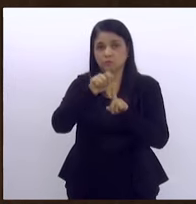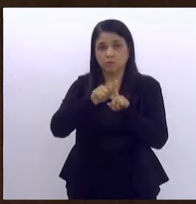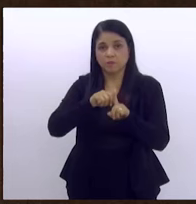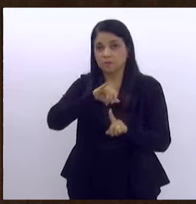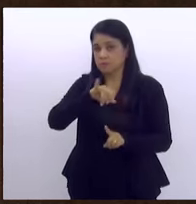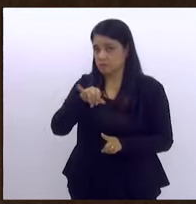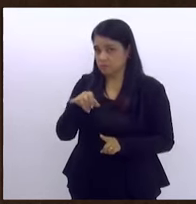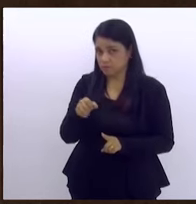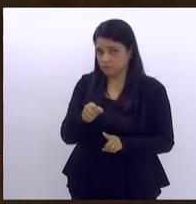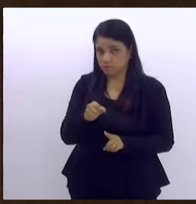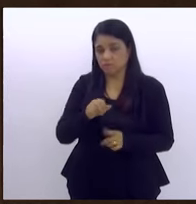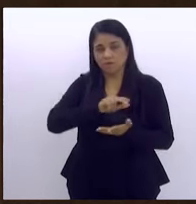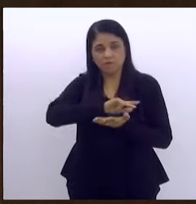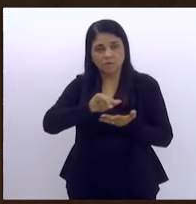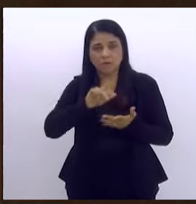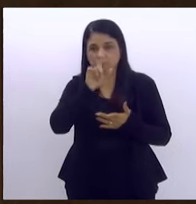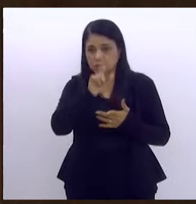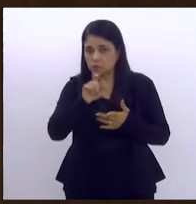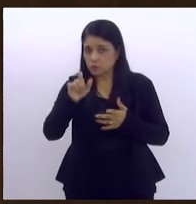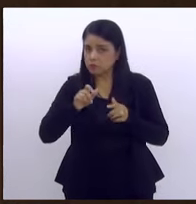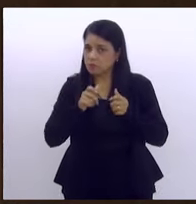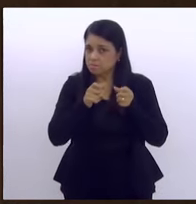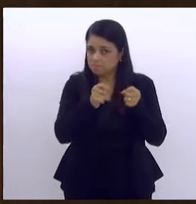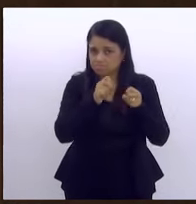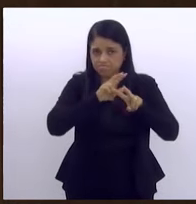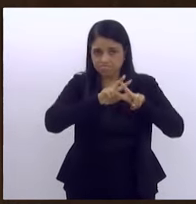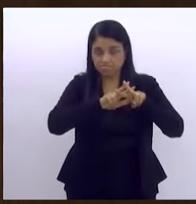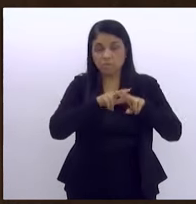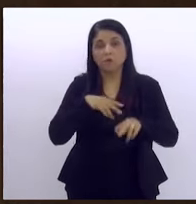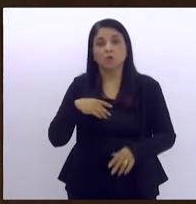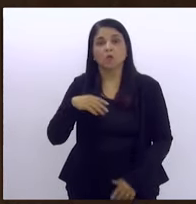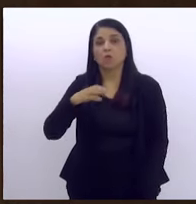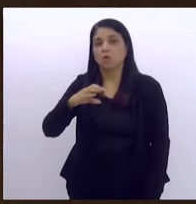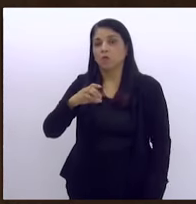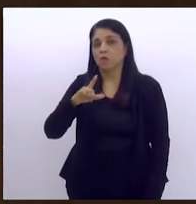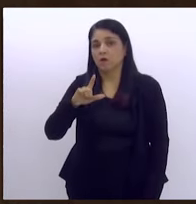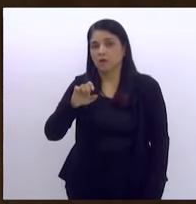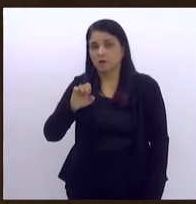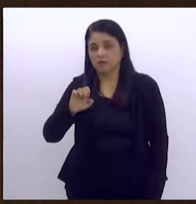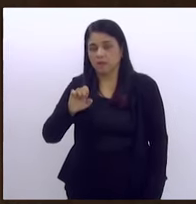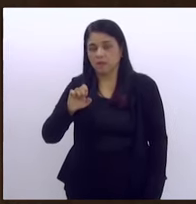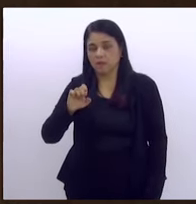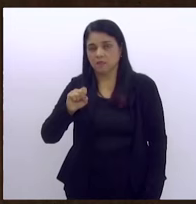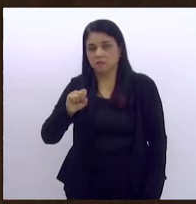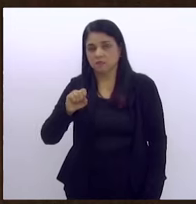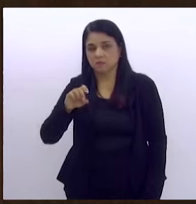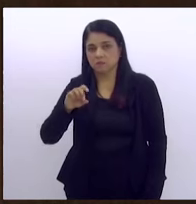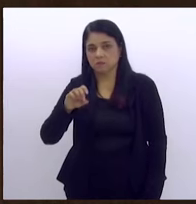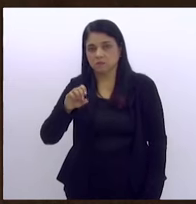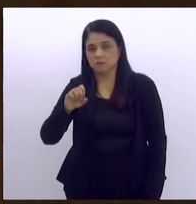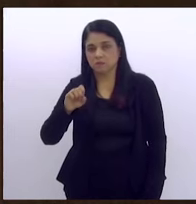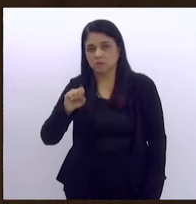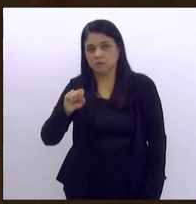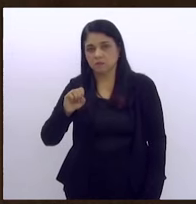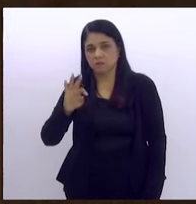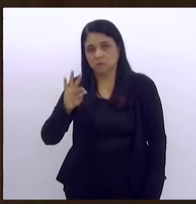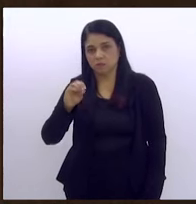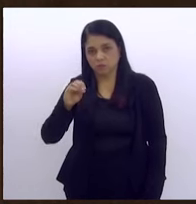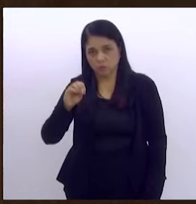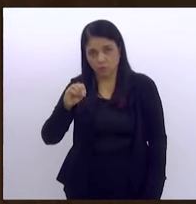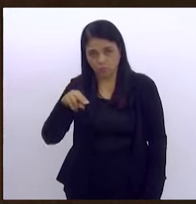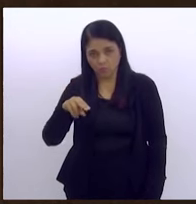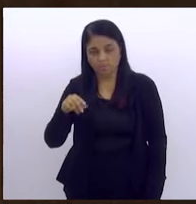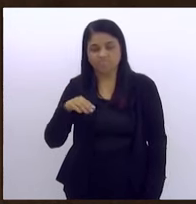janeiro, e o Clériston, de 46 anos, veio a falecer.